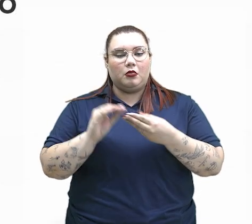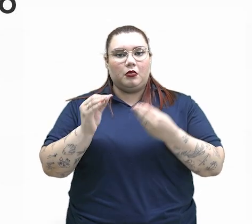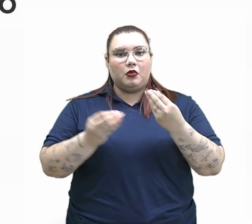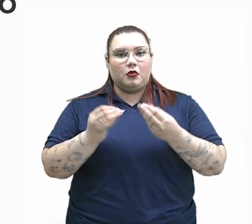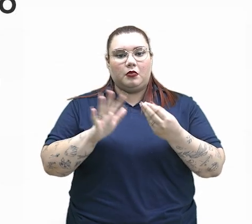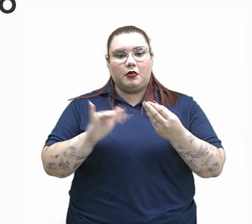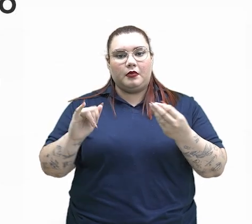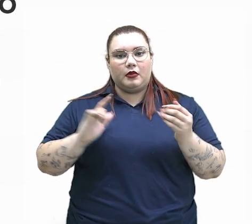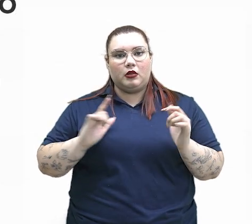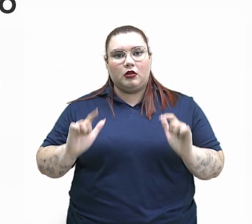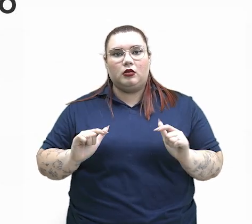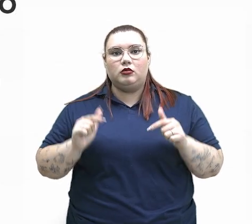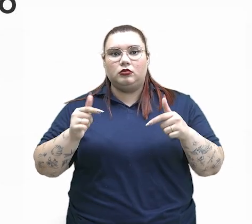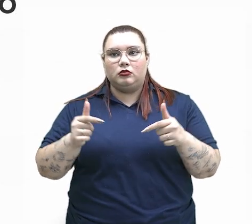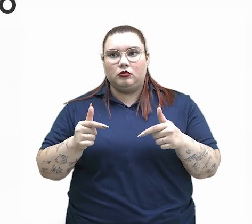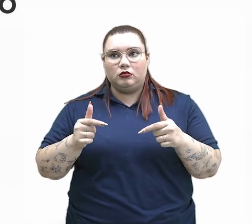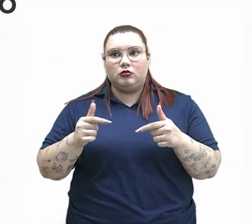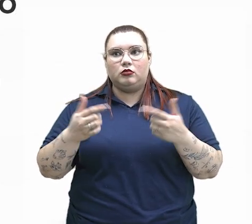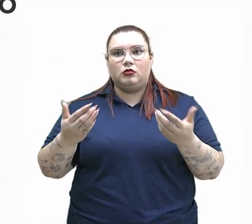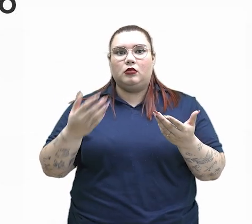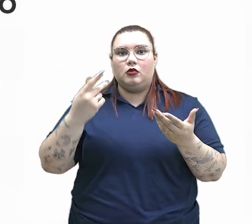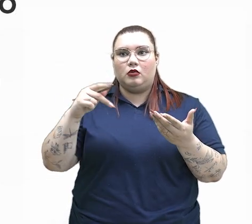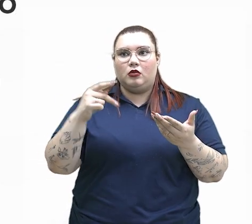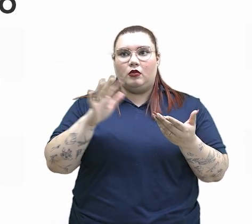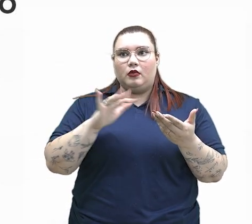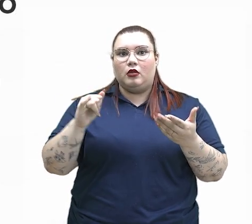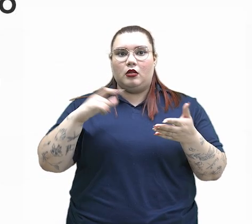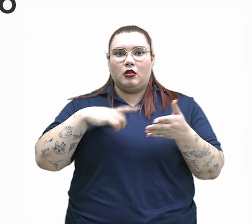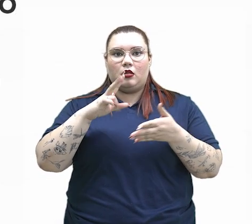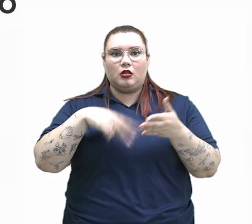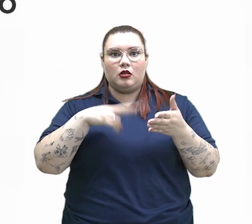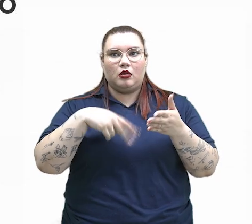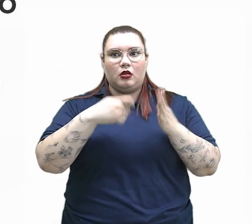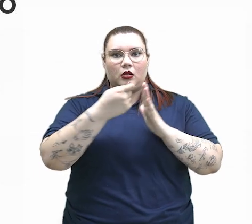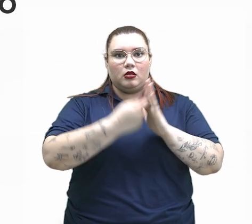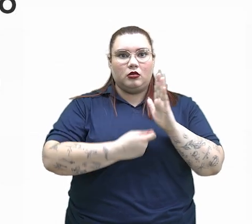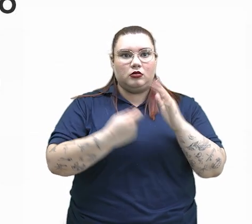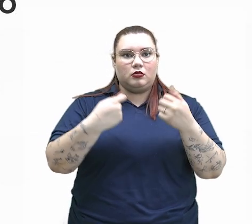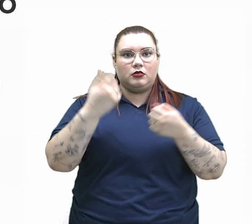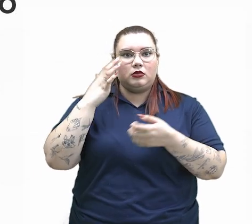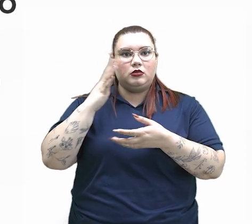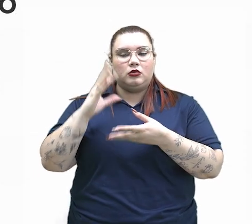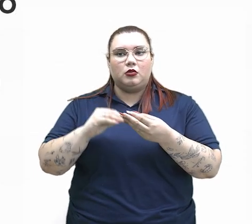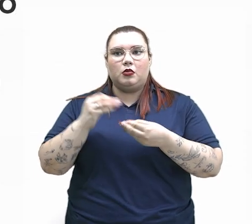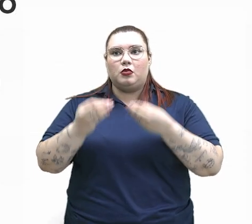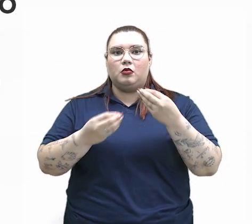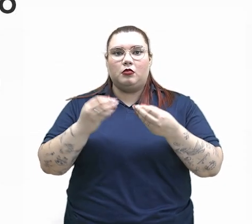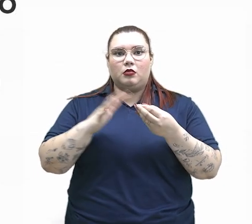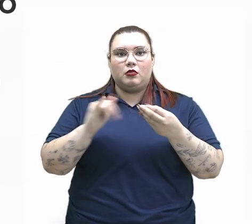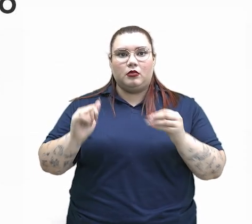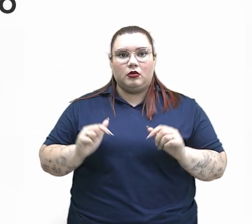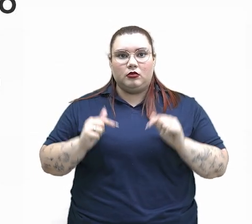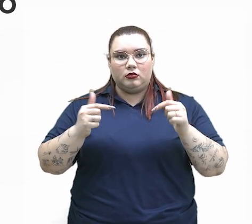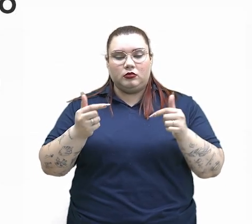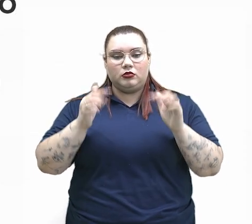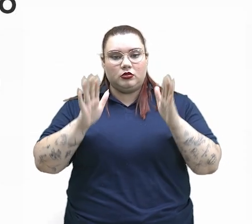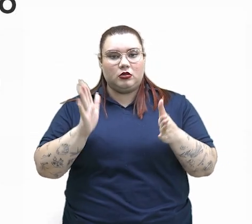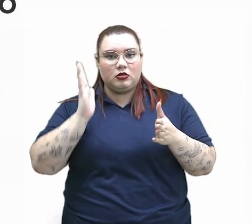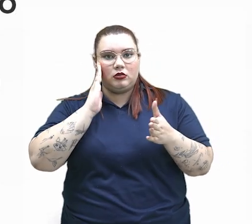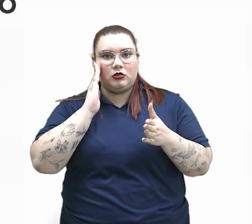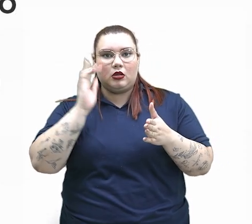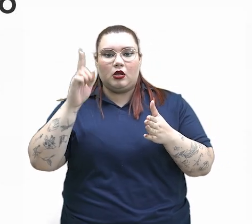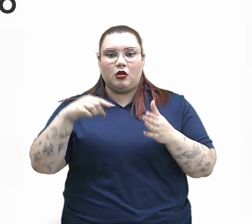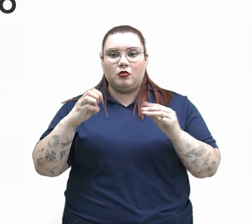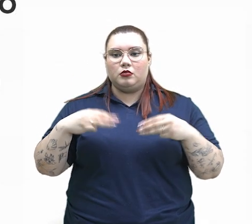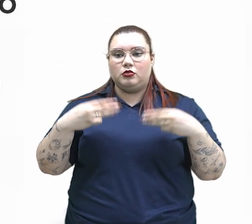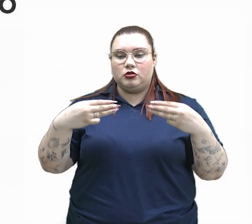isso vai ser feito. O seu corretor, ele vai ler a sua redação e ele precisa entender como é que ele vai fazer isso. Eu já sei que quem vai fazer é o Ministério da